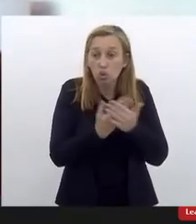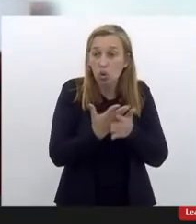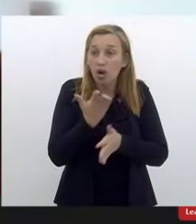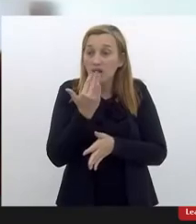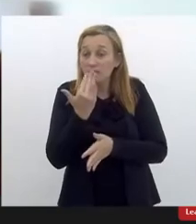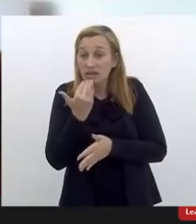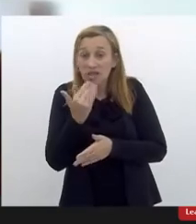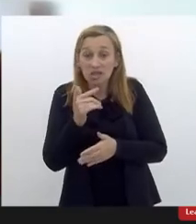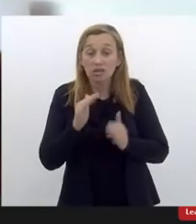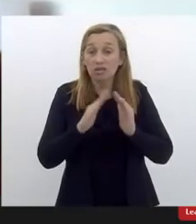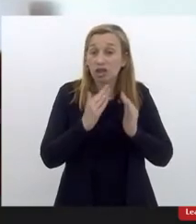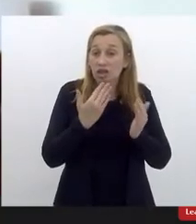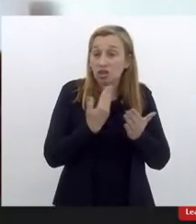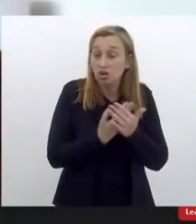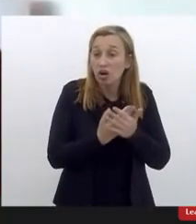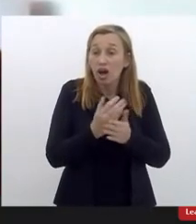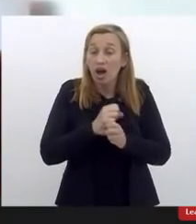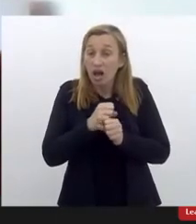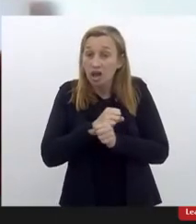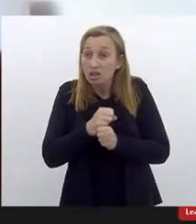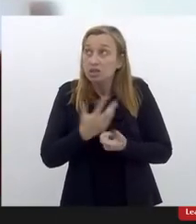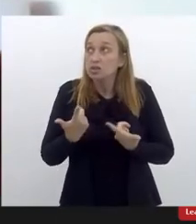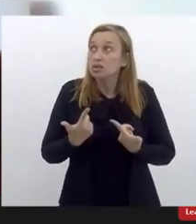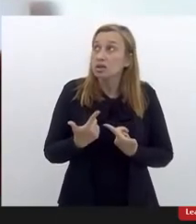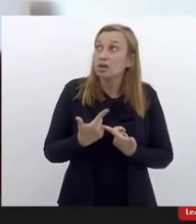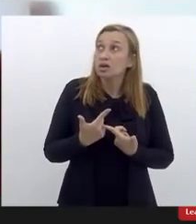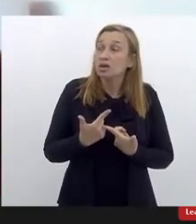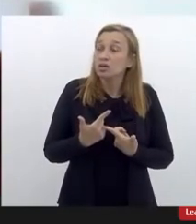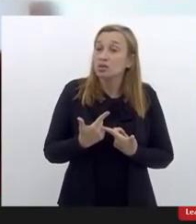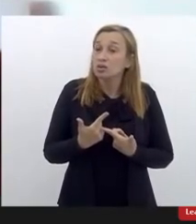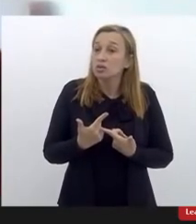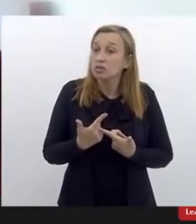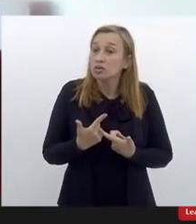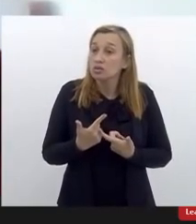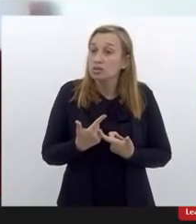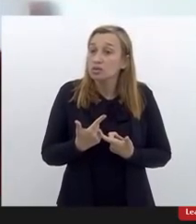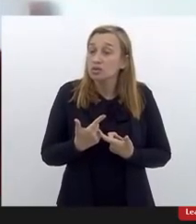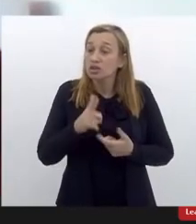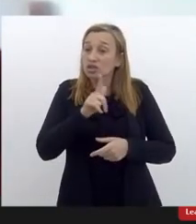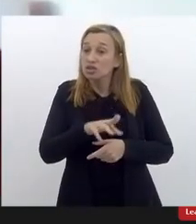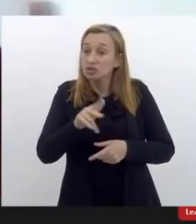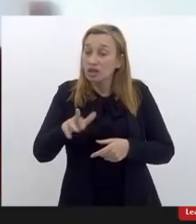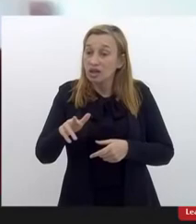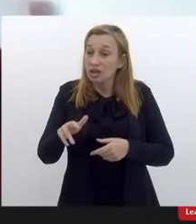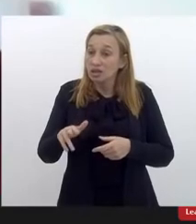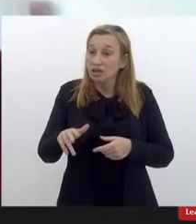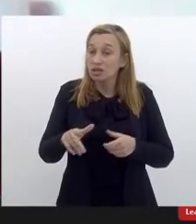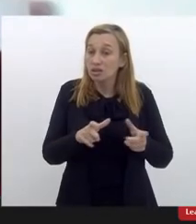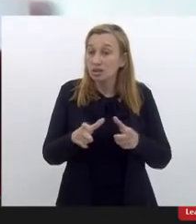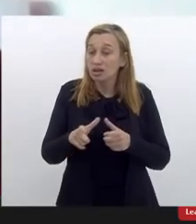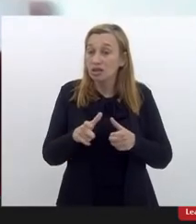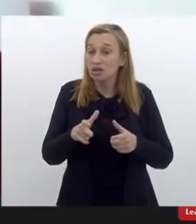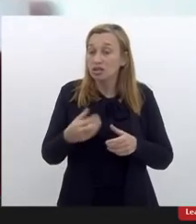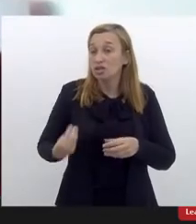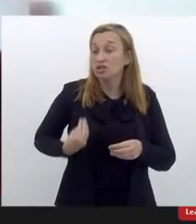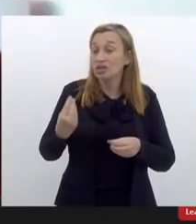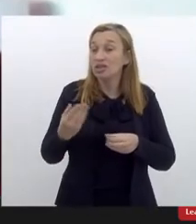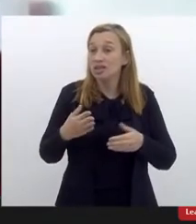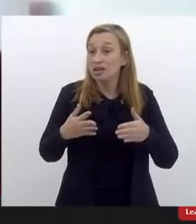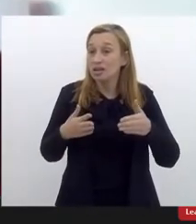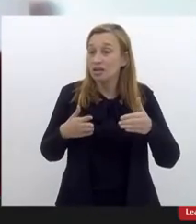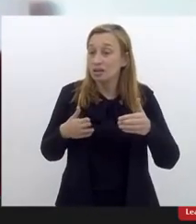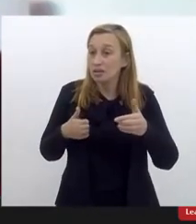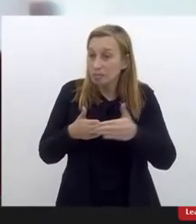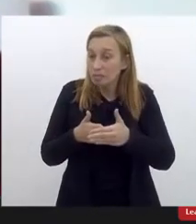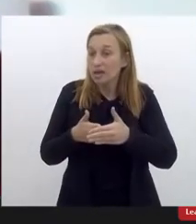na escola durante tanto tempo, e que buscou diferentes arranjos de vida que impedem uma volta repentina